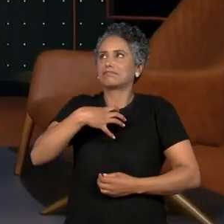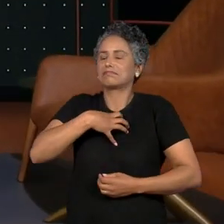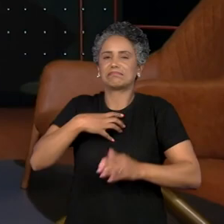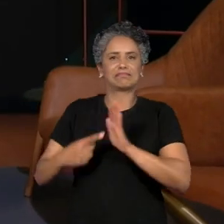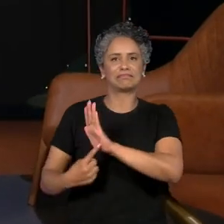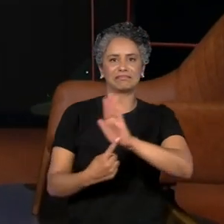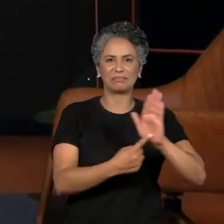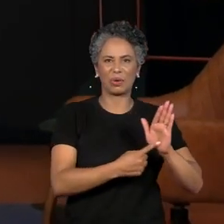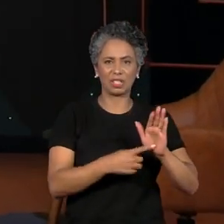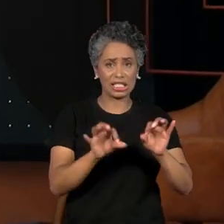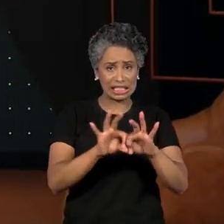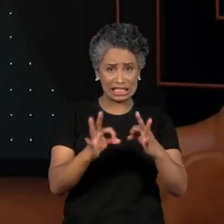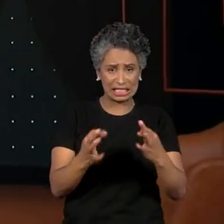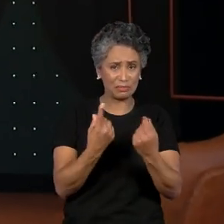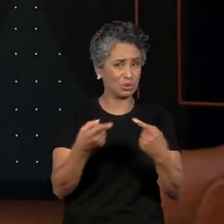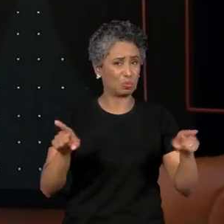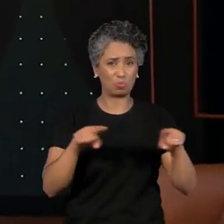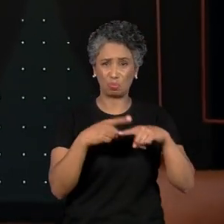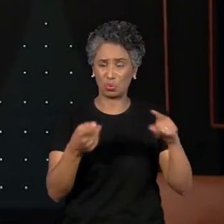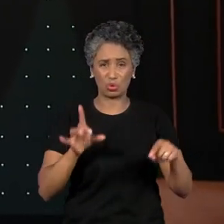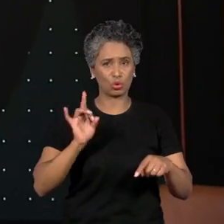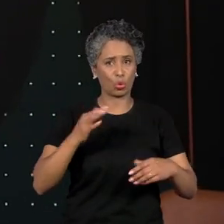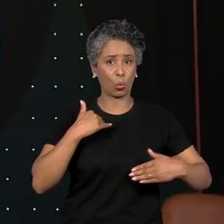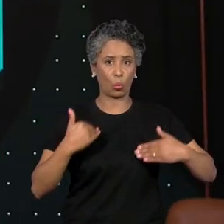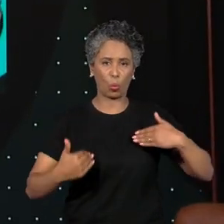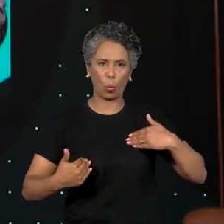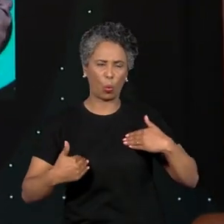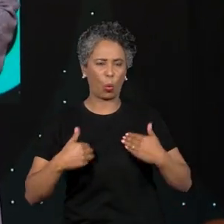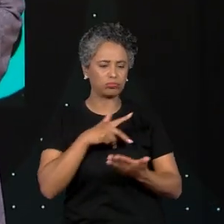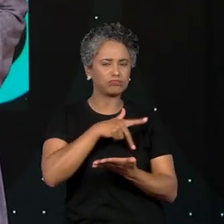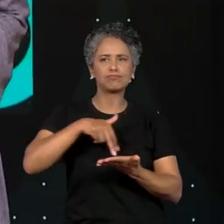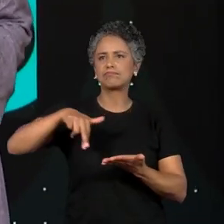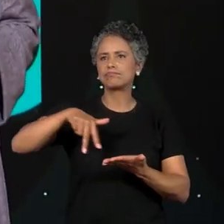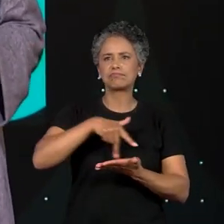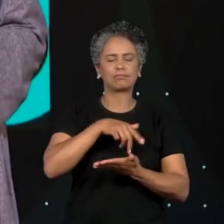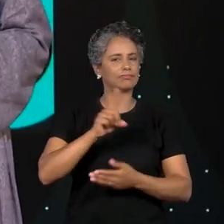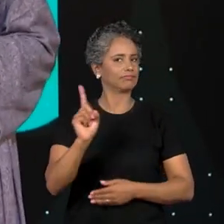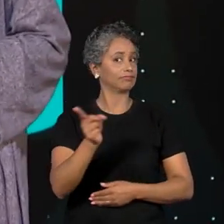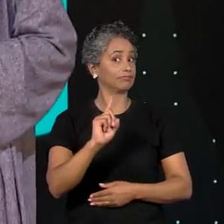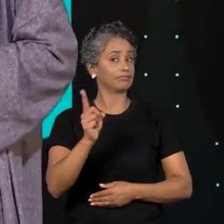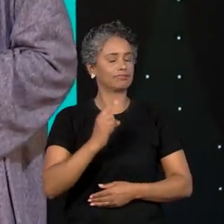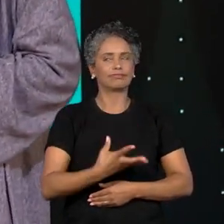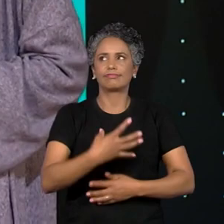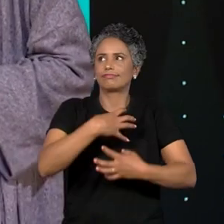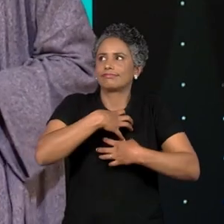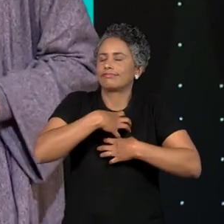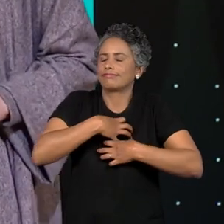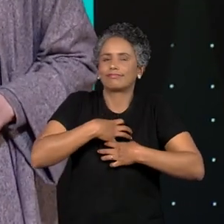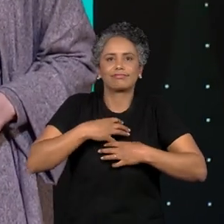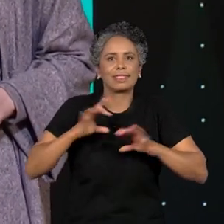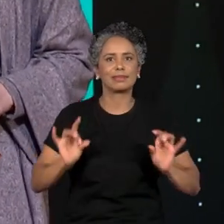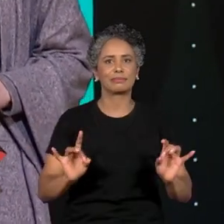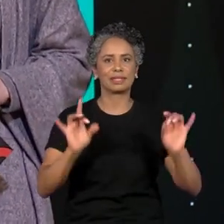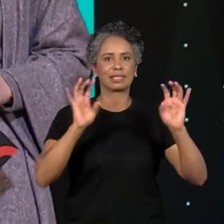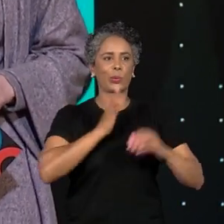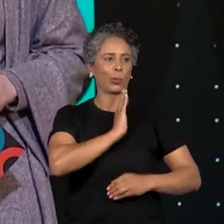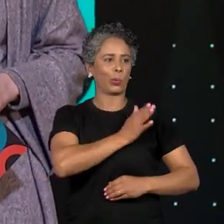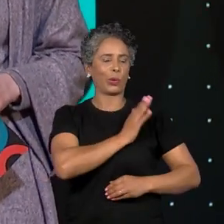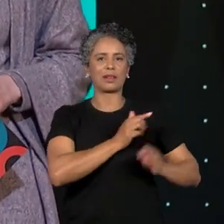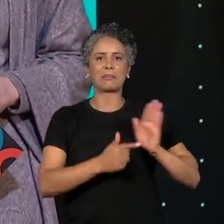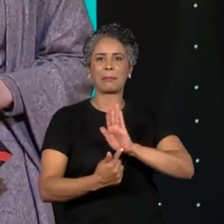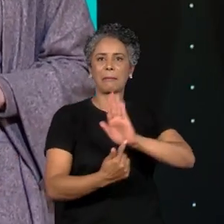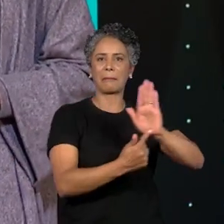não é apenas a música e os movimentos. É a expressão da paixão que vai ao coração do bailarino. O nosso convidado de hoje é seguramente